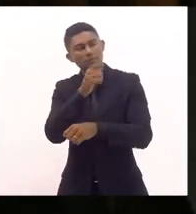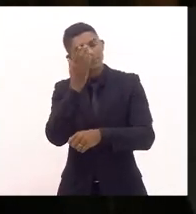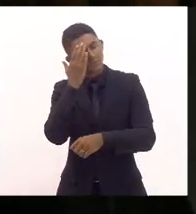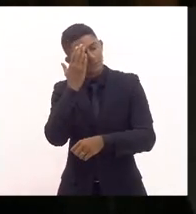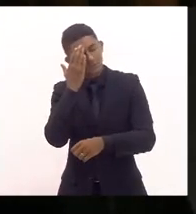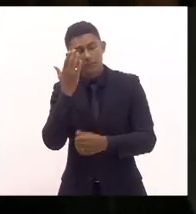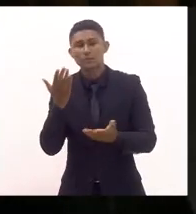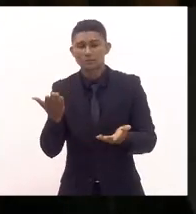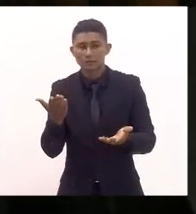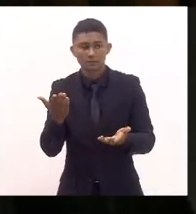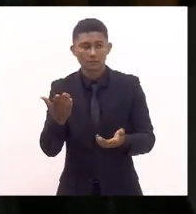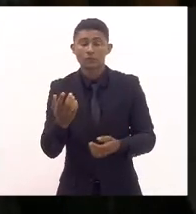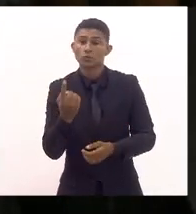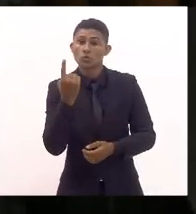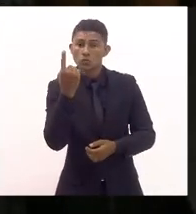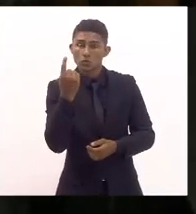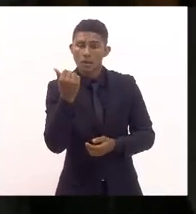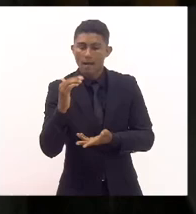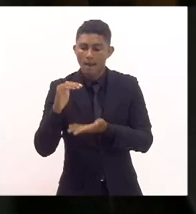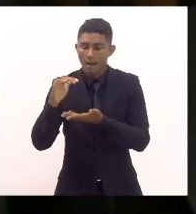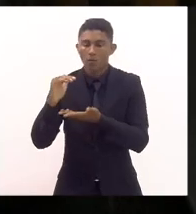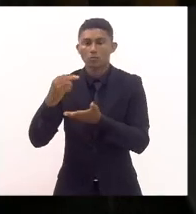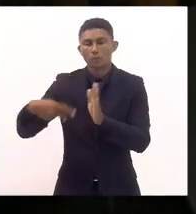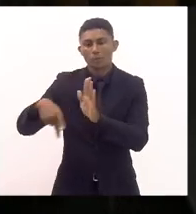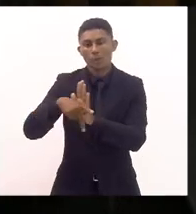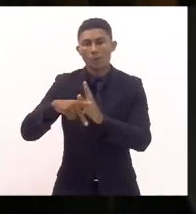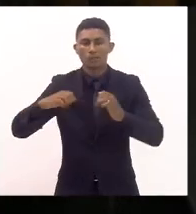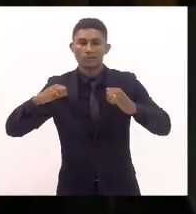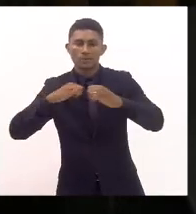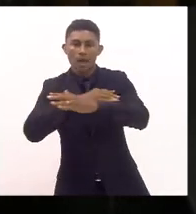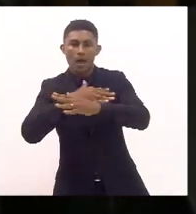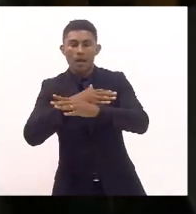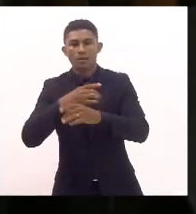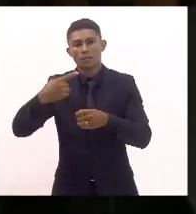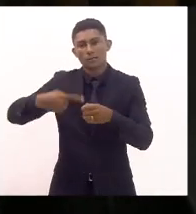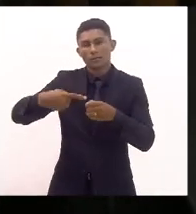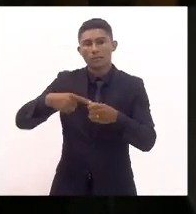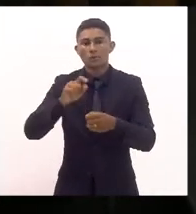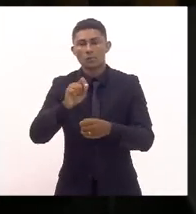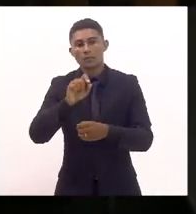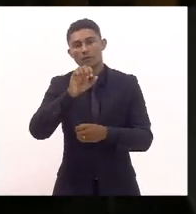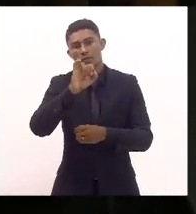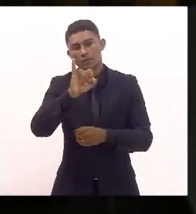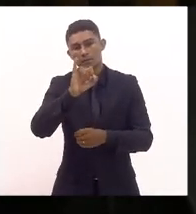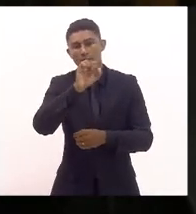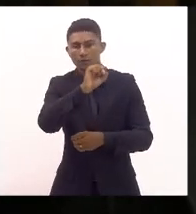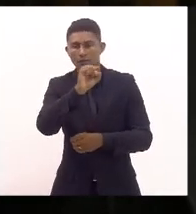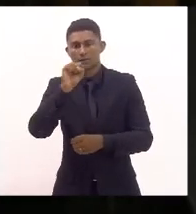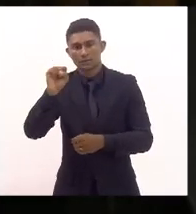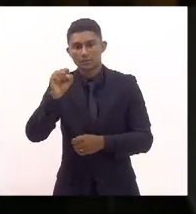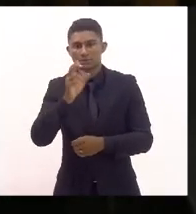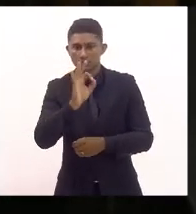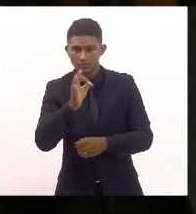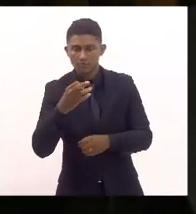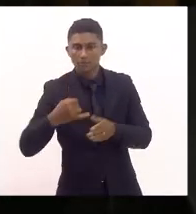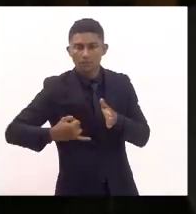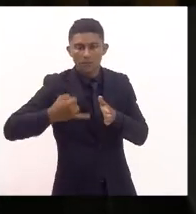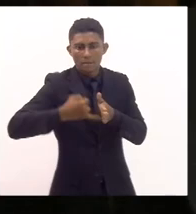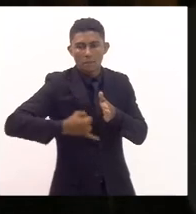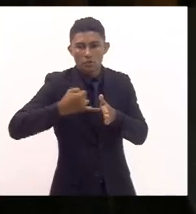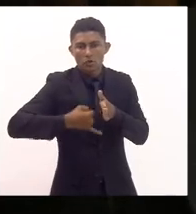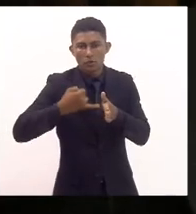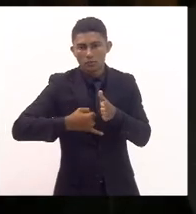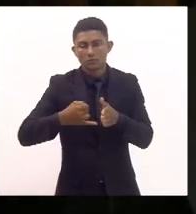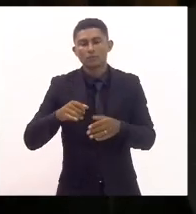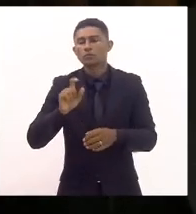das fontes de recursos dos Municípios é o famoso ISS imposto sobre